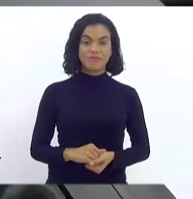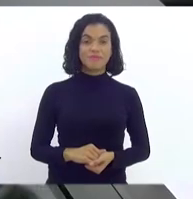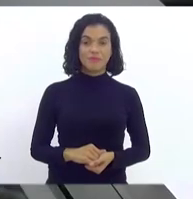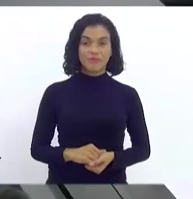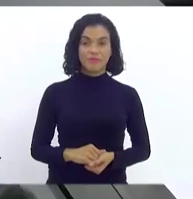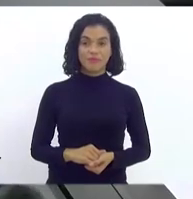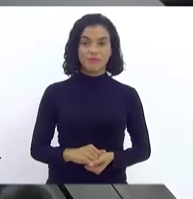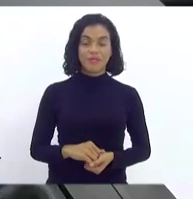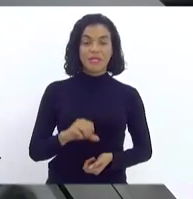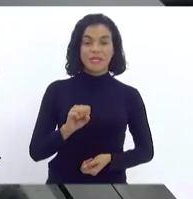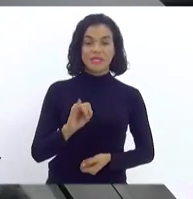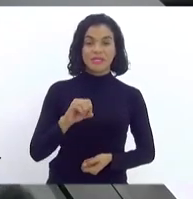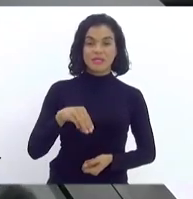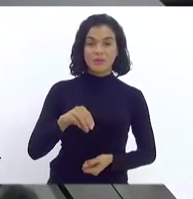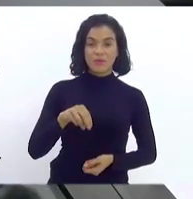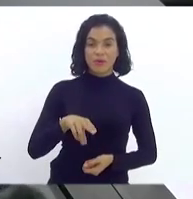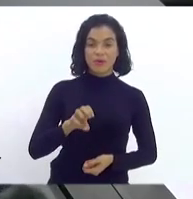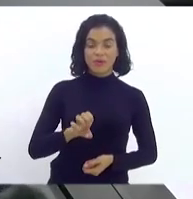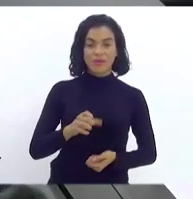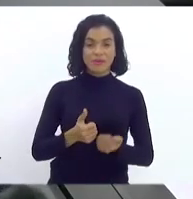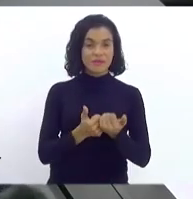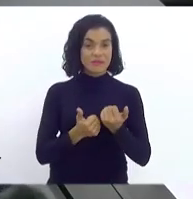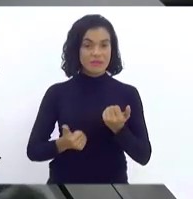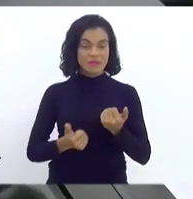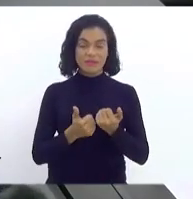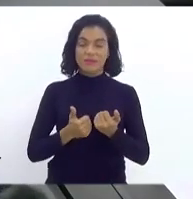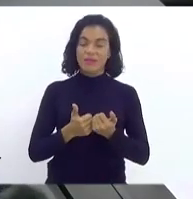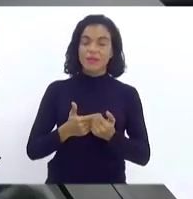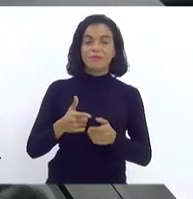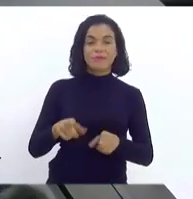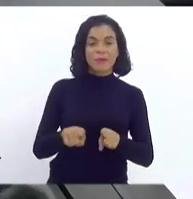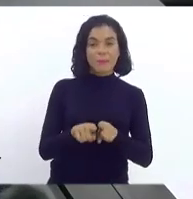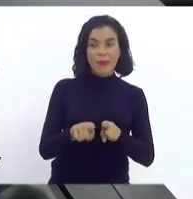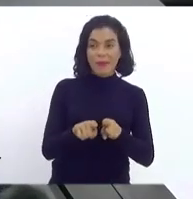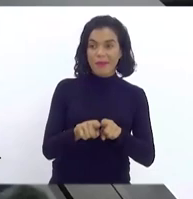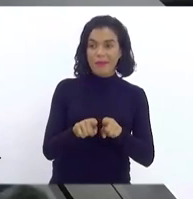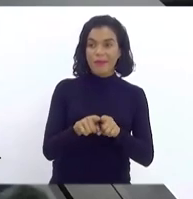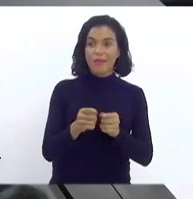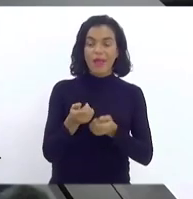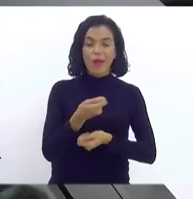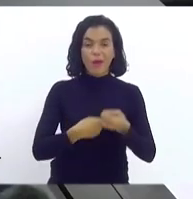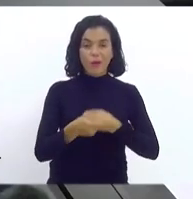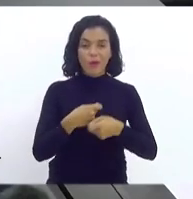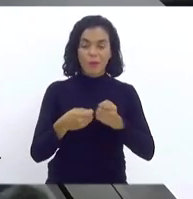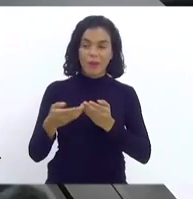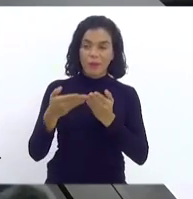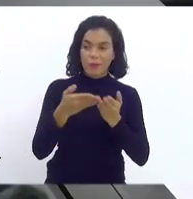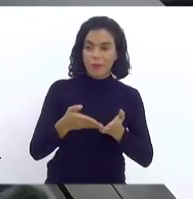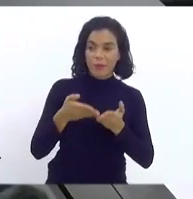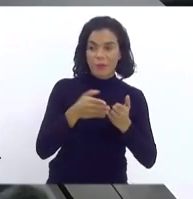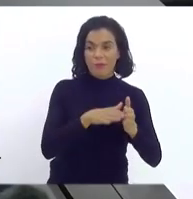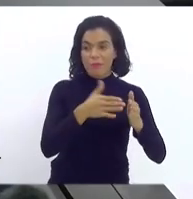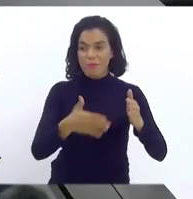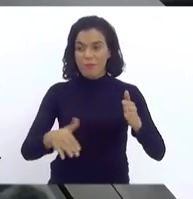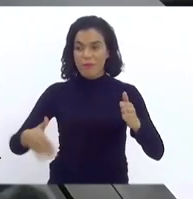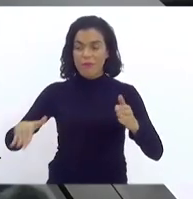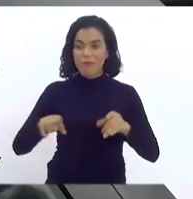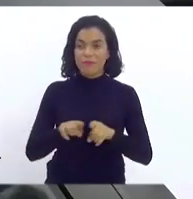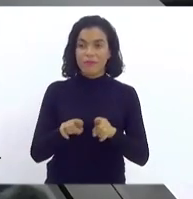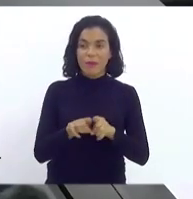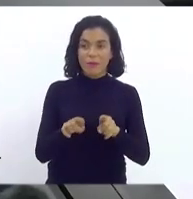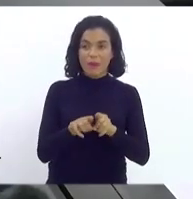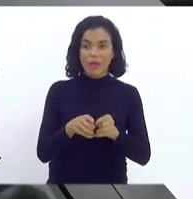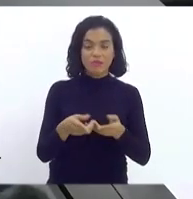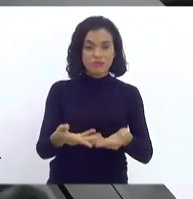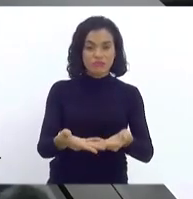Simone Lima, assessora da Secretaria de Estado de Energia e Economia do Mar, está presente? Eu quero tornar público aqui que a gente recebeu uma